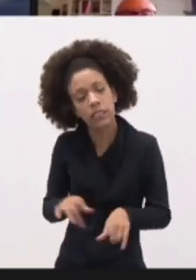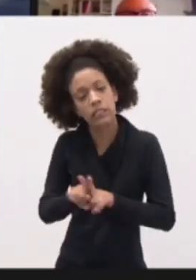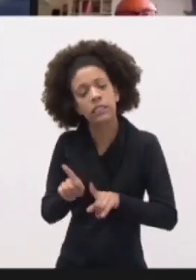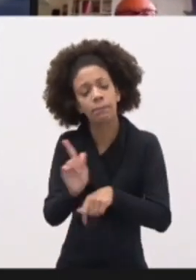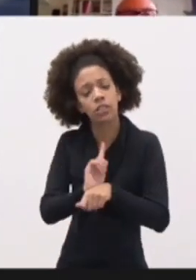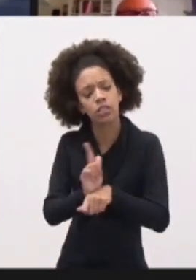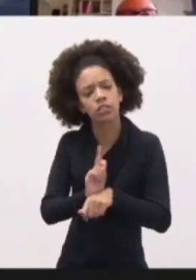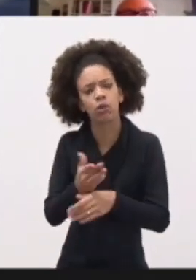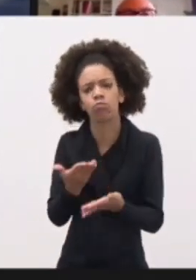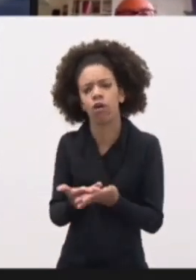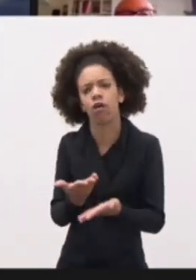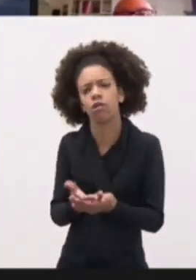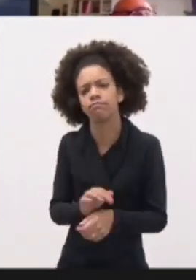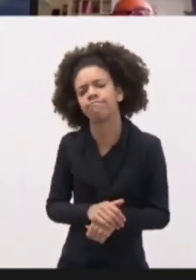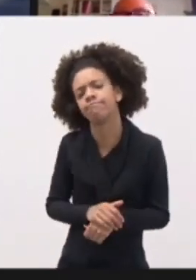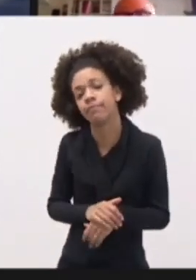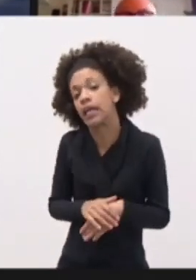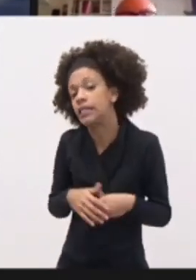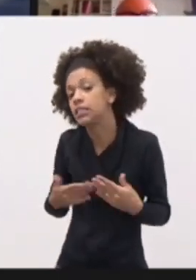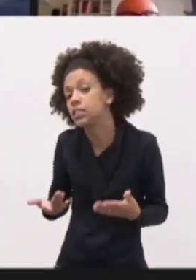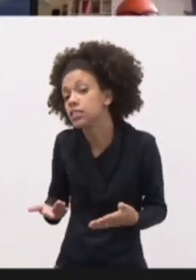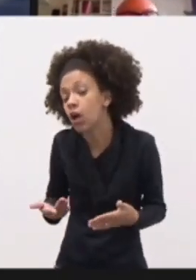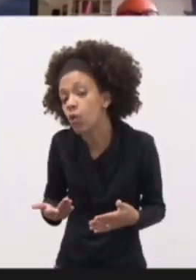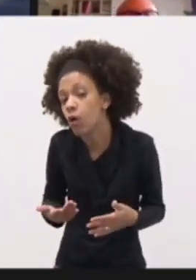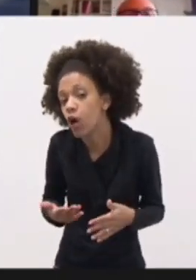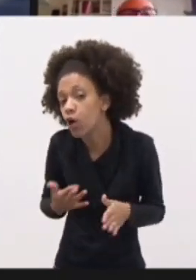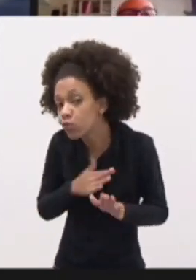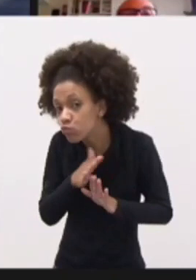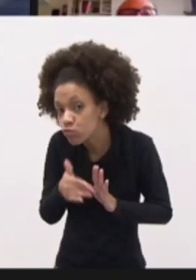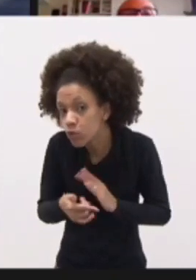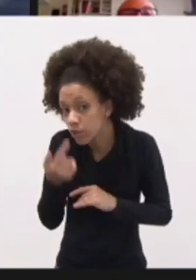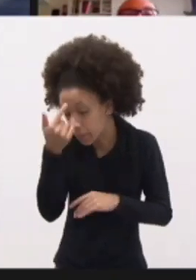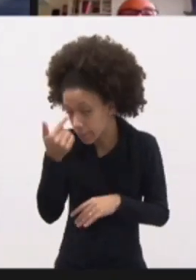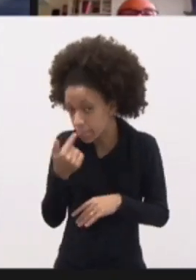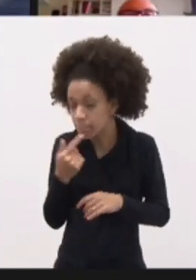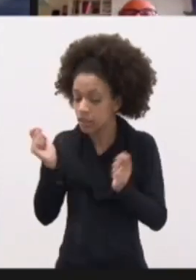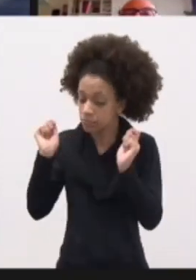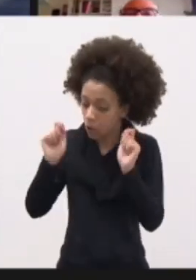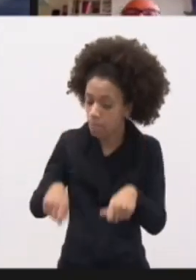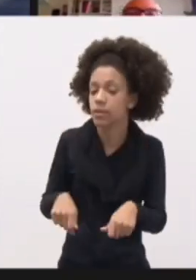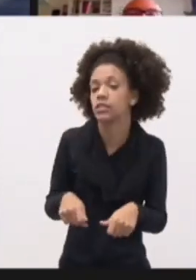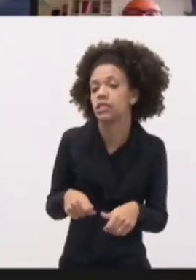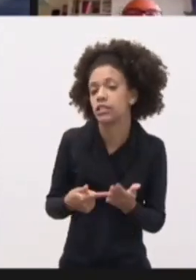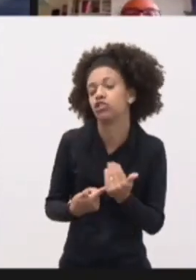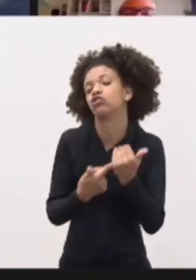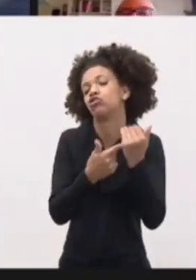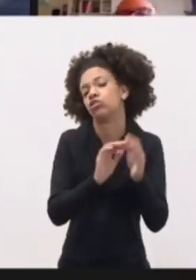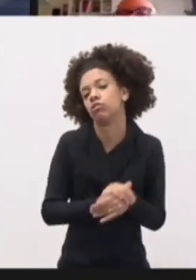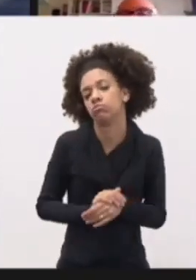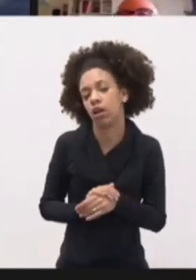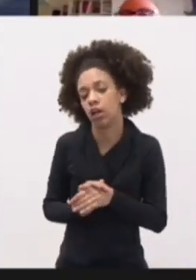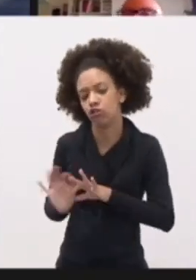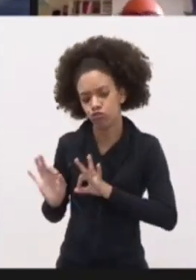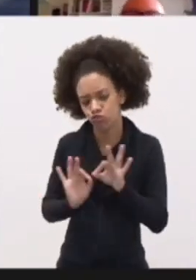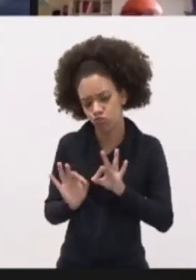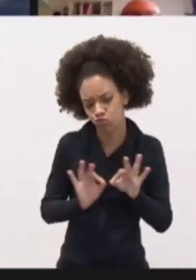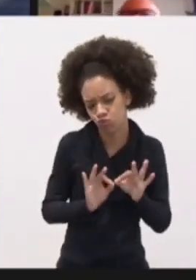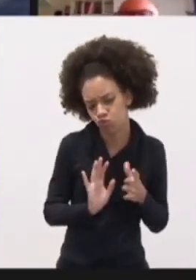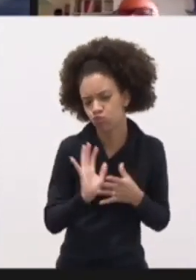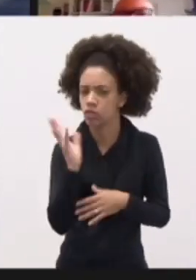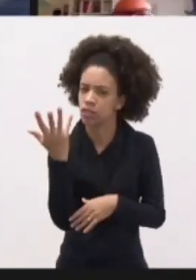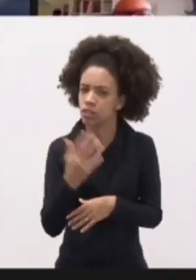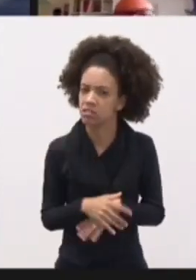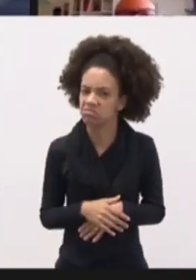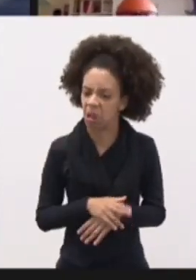aula, né? Ou seja, todos os aspectos aqui da competência digital de curadoria e criação. É um nome